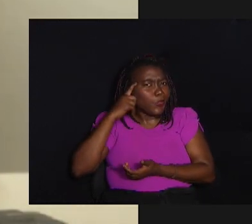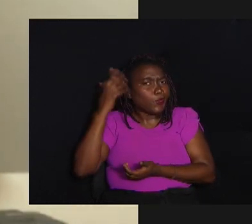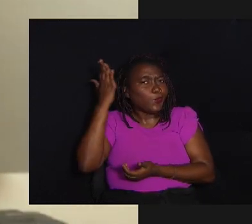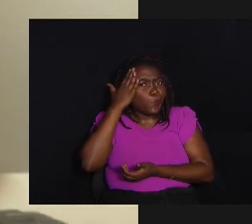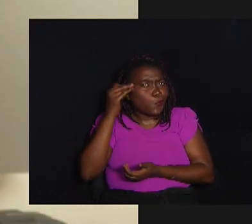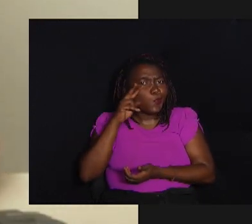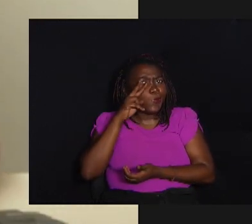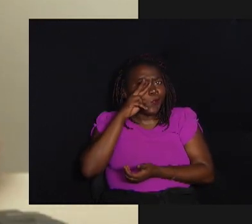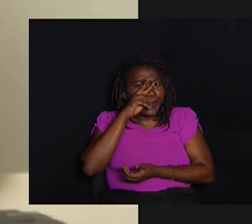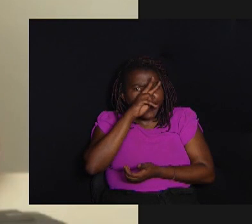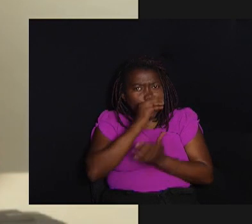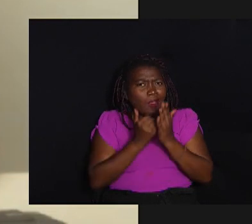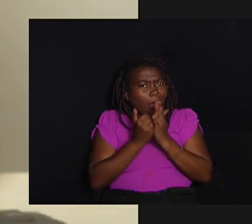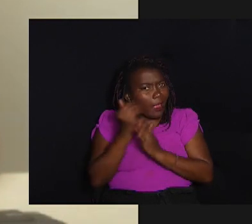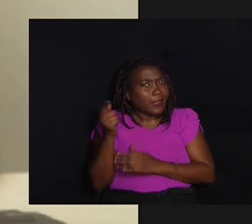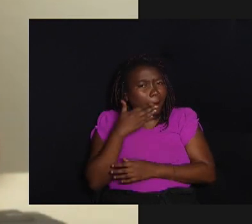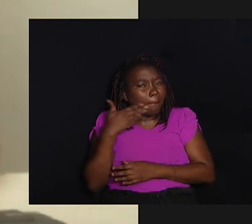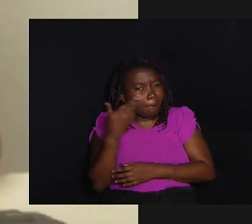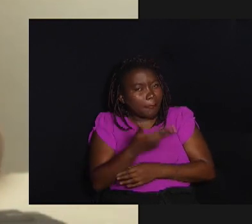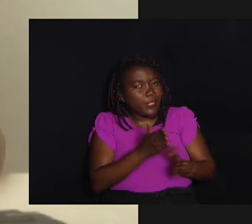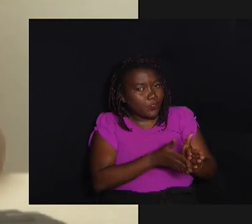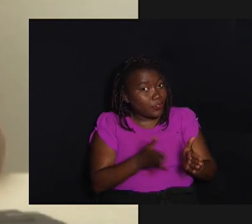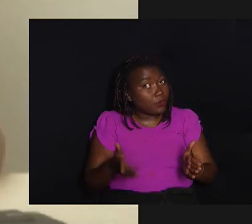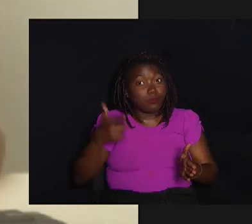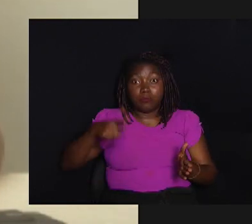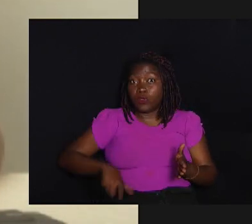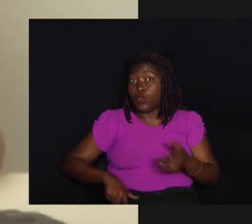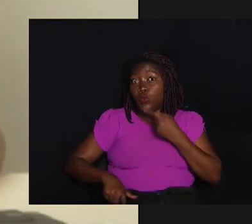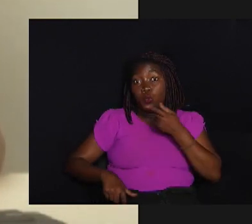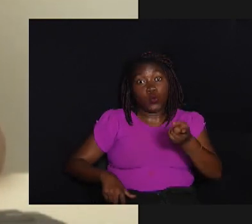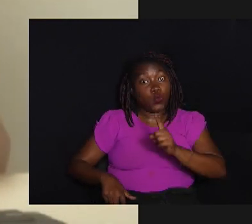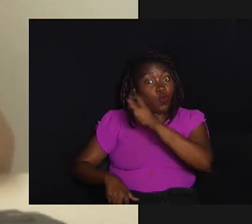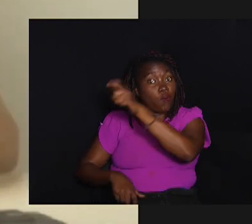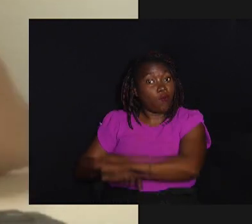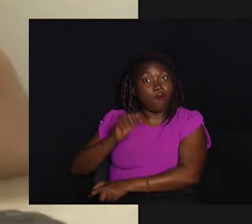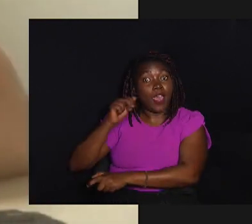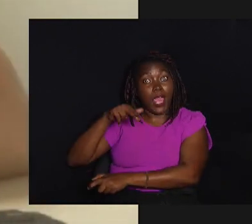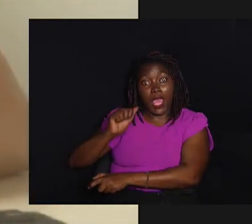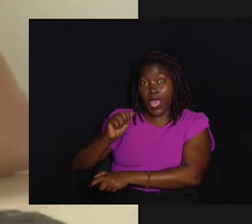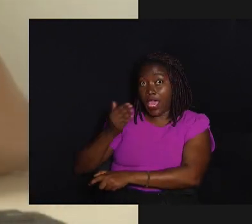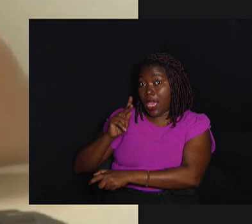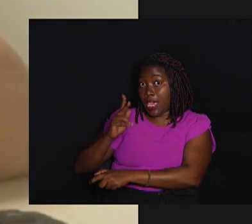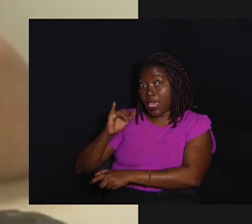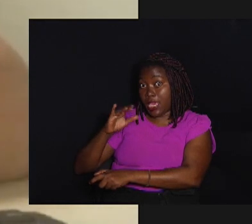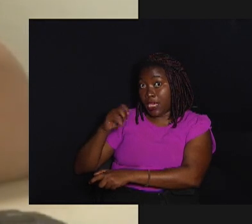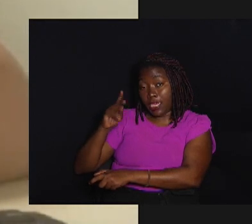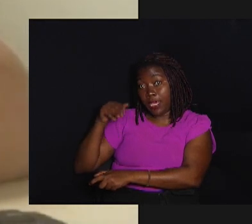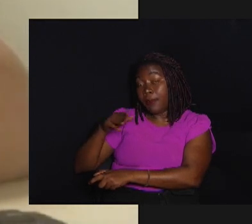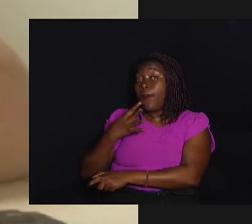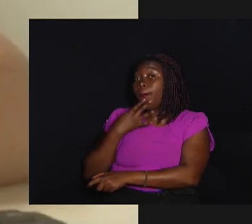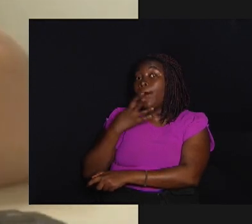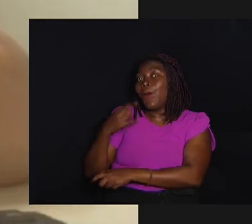do que ele está pedindo nesse processo? Repito, eu não estou falando do caso da Ana Hickman porque não conheço o contato entre as partes, mas eu quero trazer